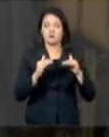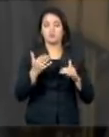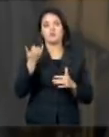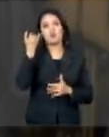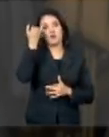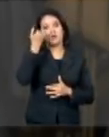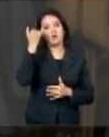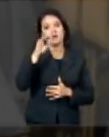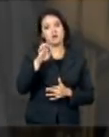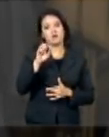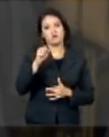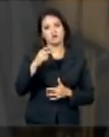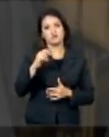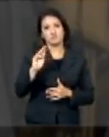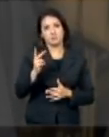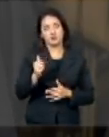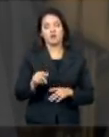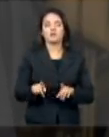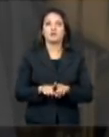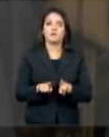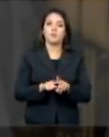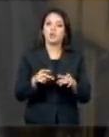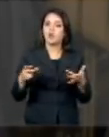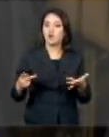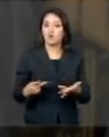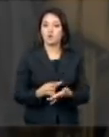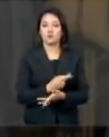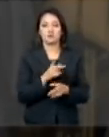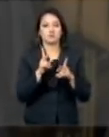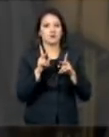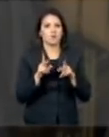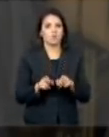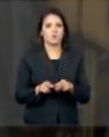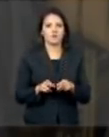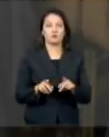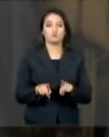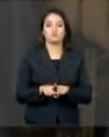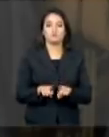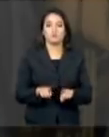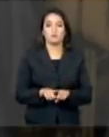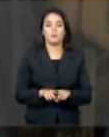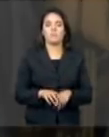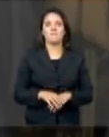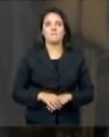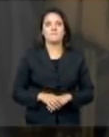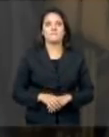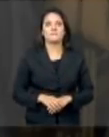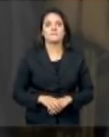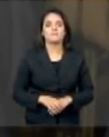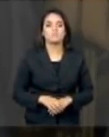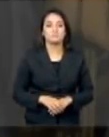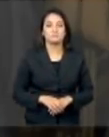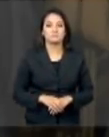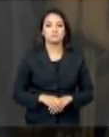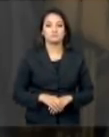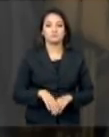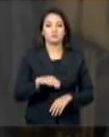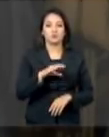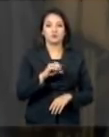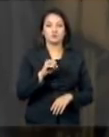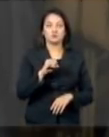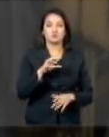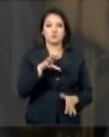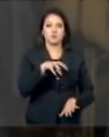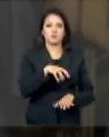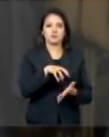mesma forma a concessão de uma subvenção pública um centro de formação profissional que não tiver a sua renovação por parte